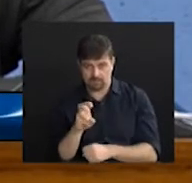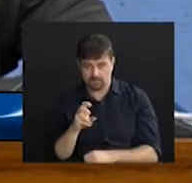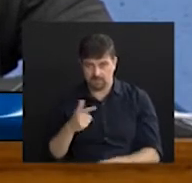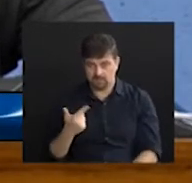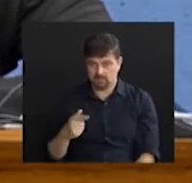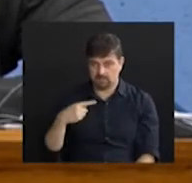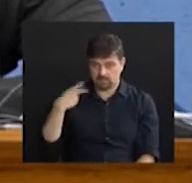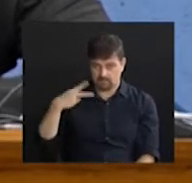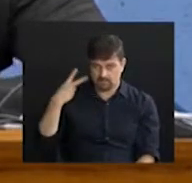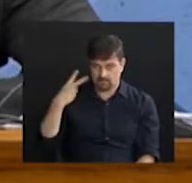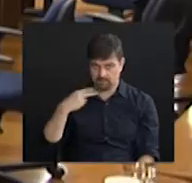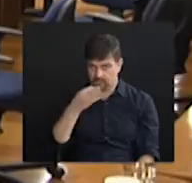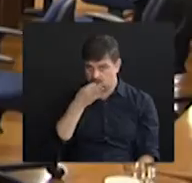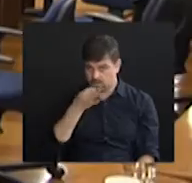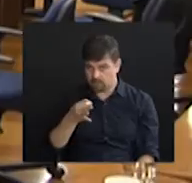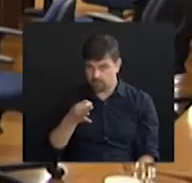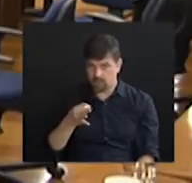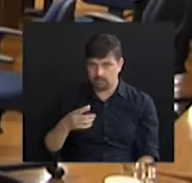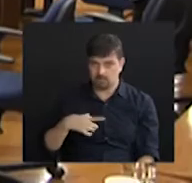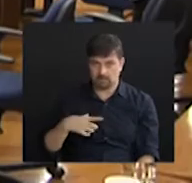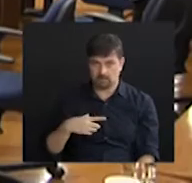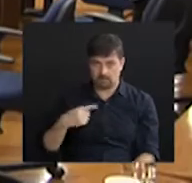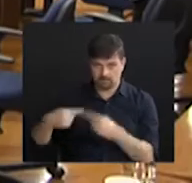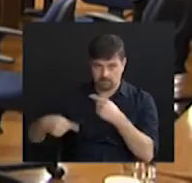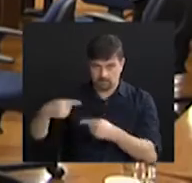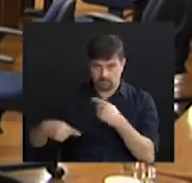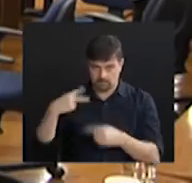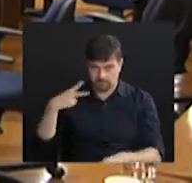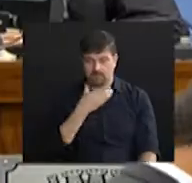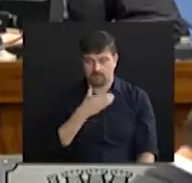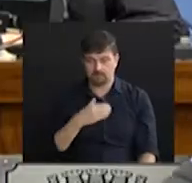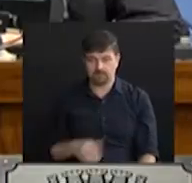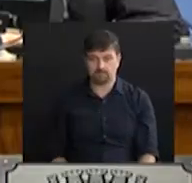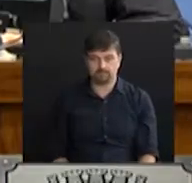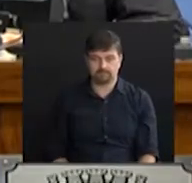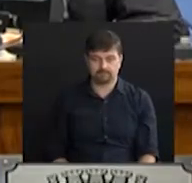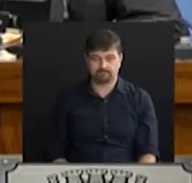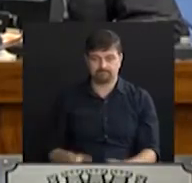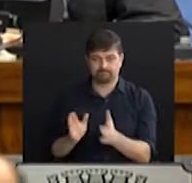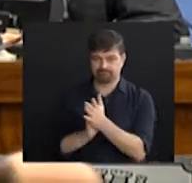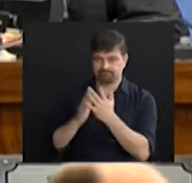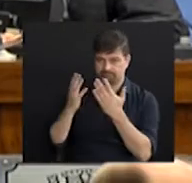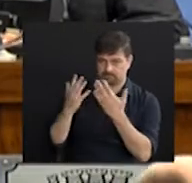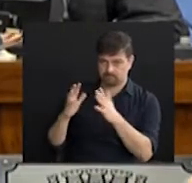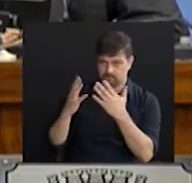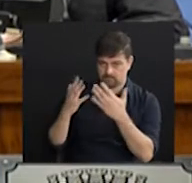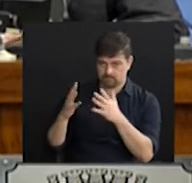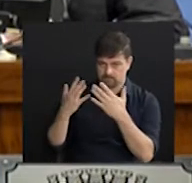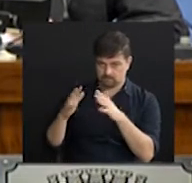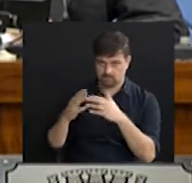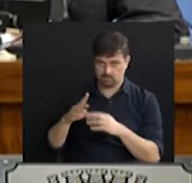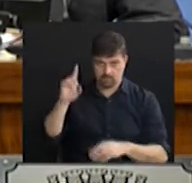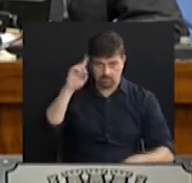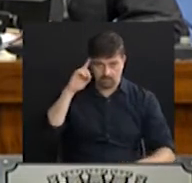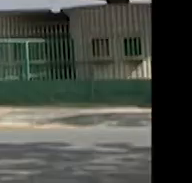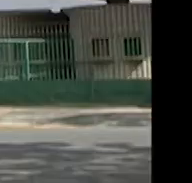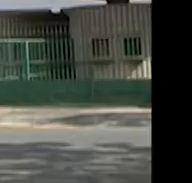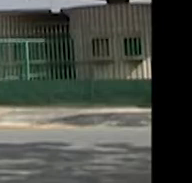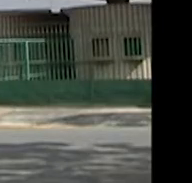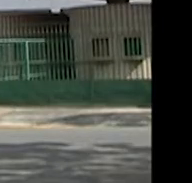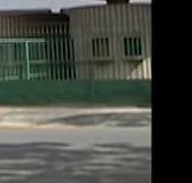de Campinas, Rafa Zimbaldi, durante sessão da última quarta-feira. A informação foi dada em meio a discursos dos